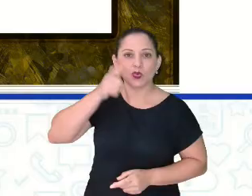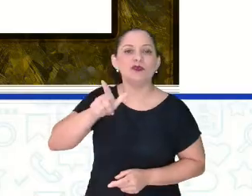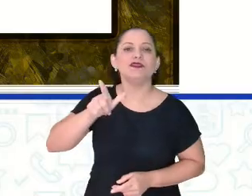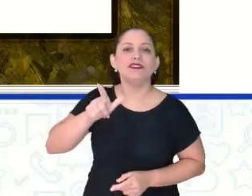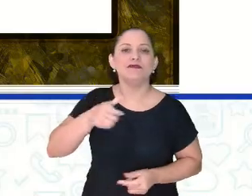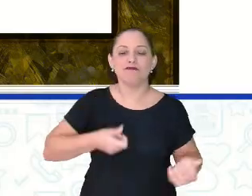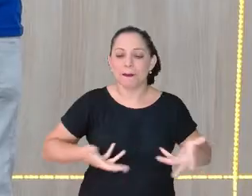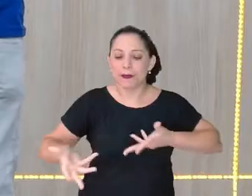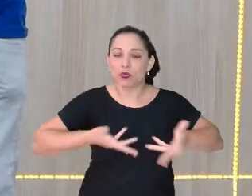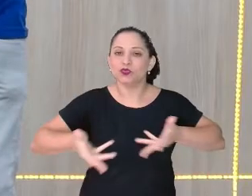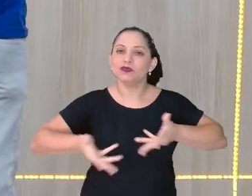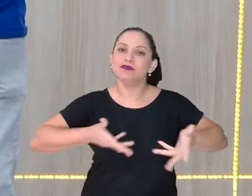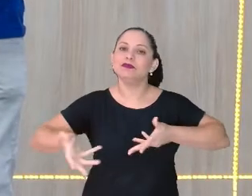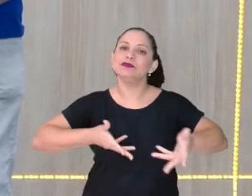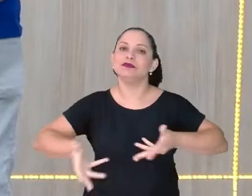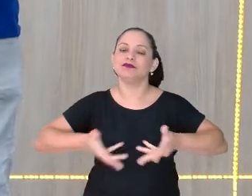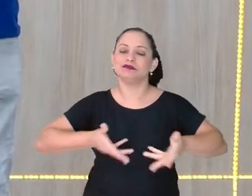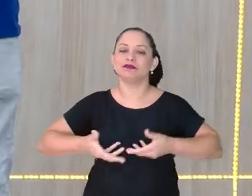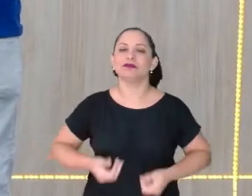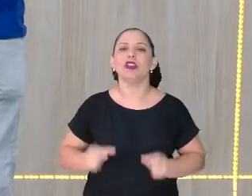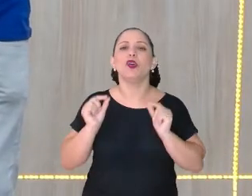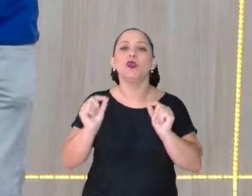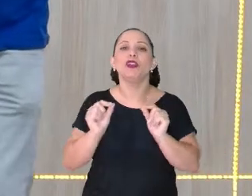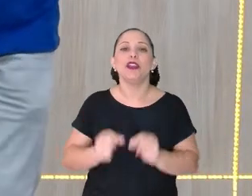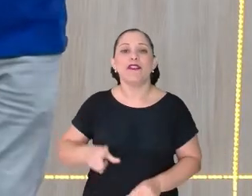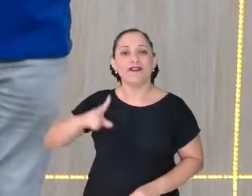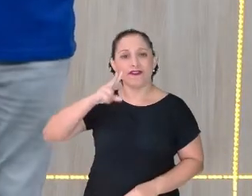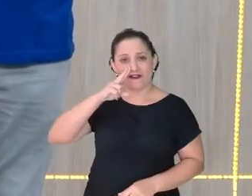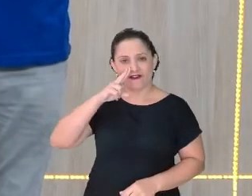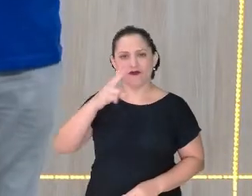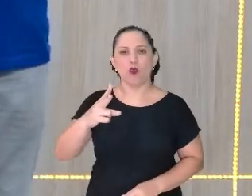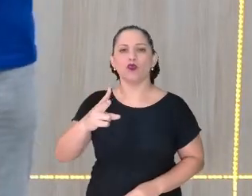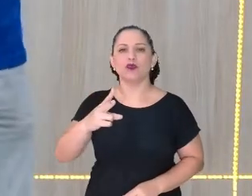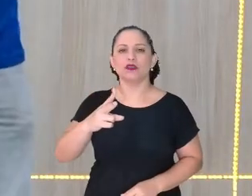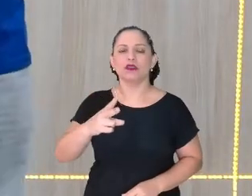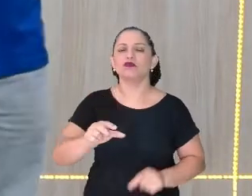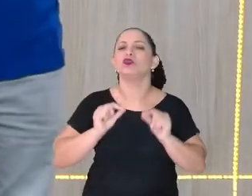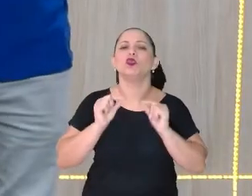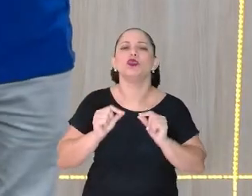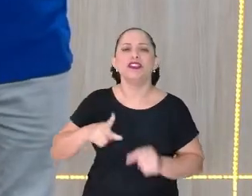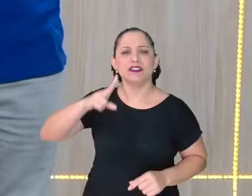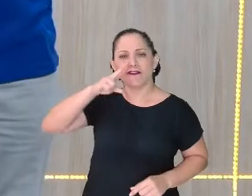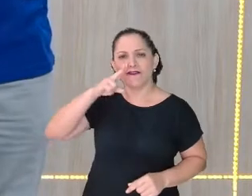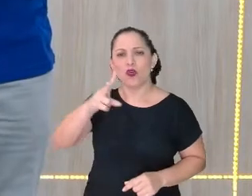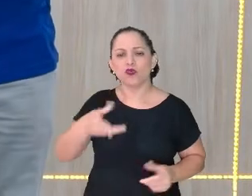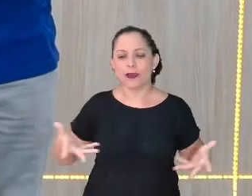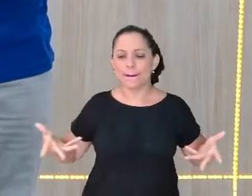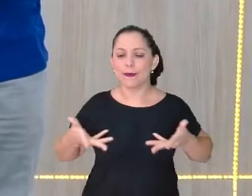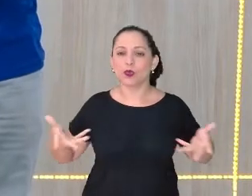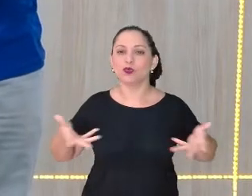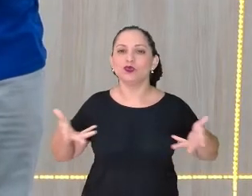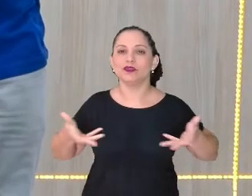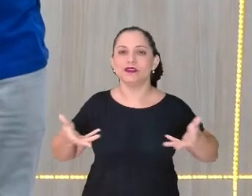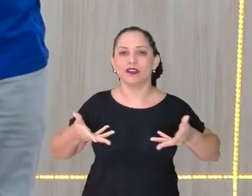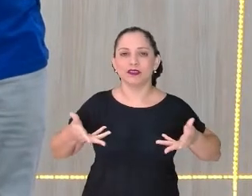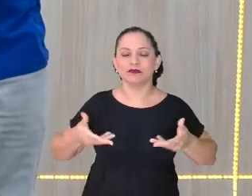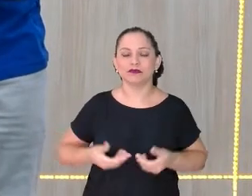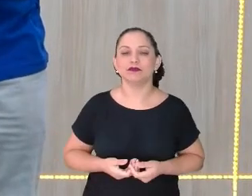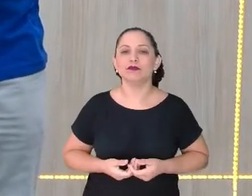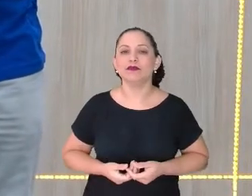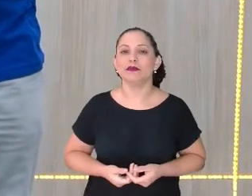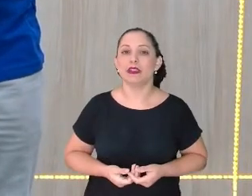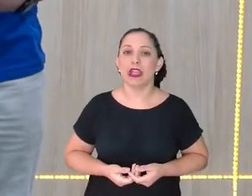de produção, ele é igual a forças produtivas. O que são essas forças produtivas? É